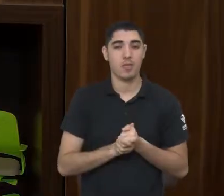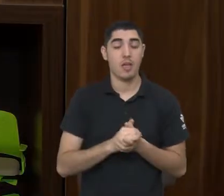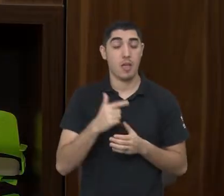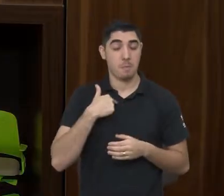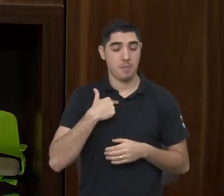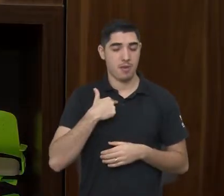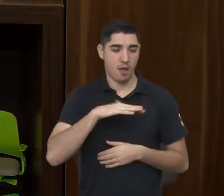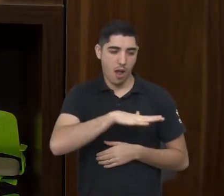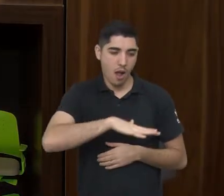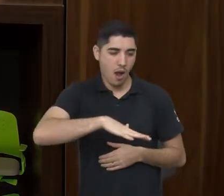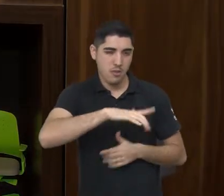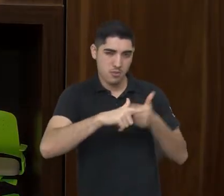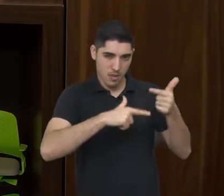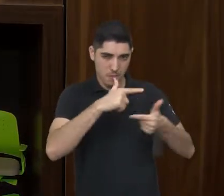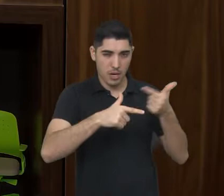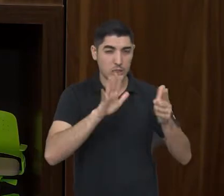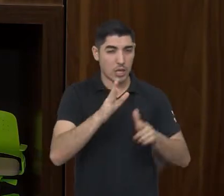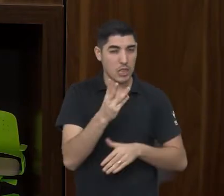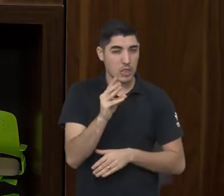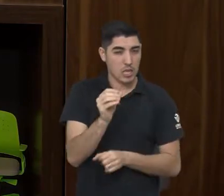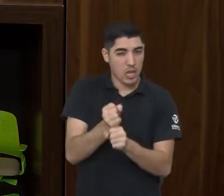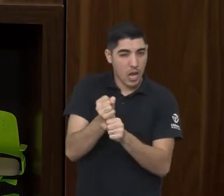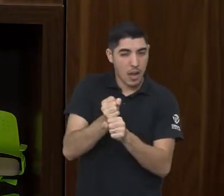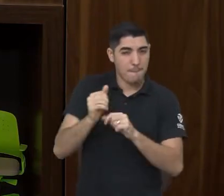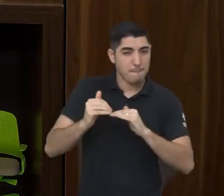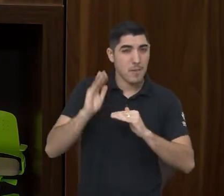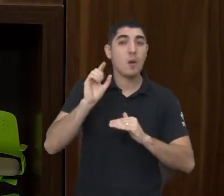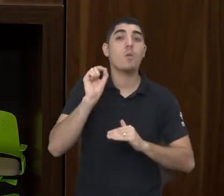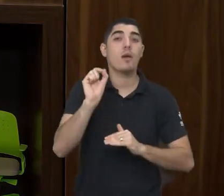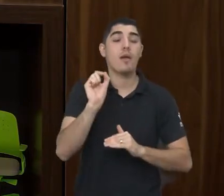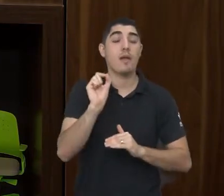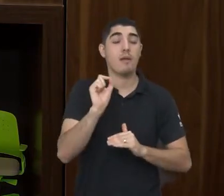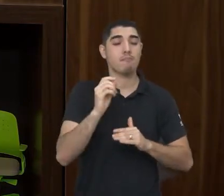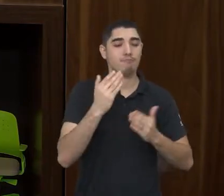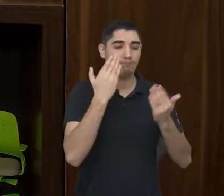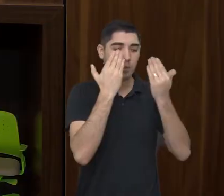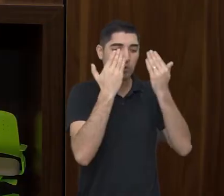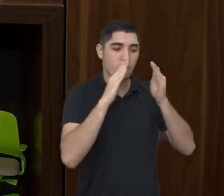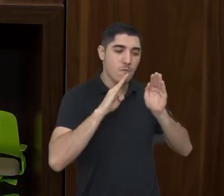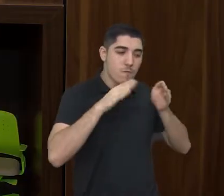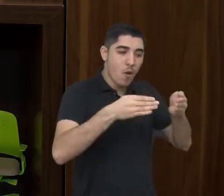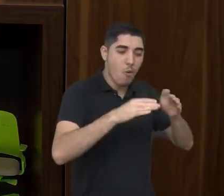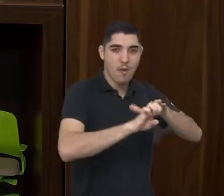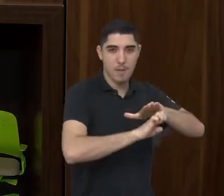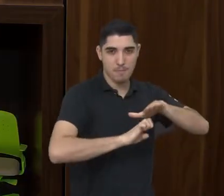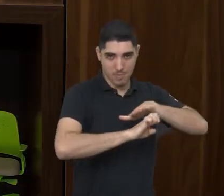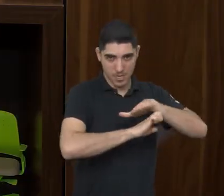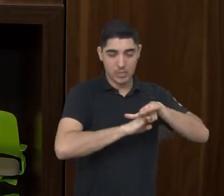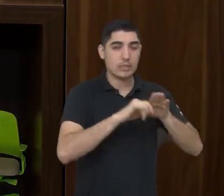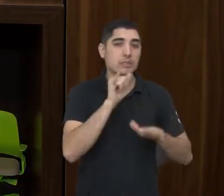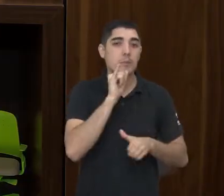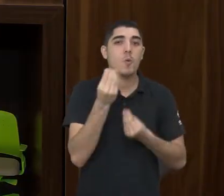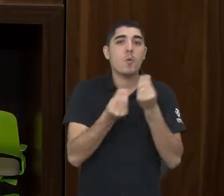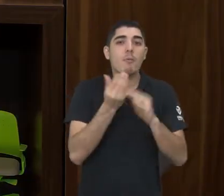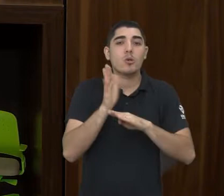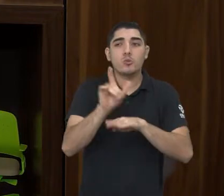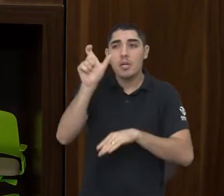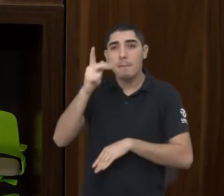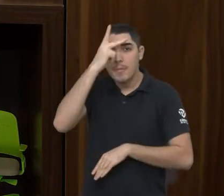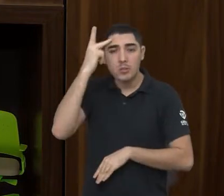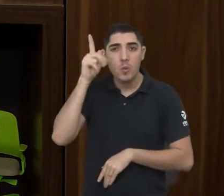minha área de atuação há mais de 30 anos é a psicologia organizacional. Então, como ajudar as pessoas a pensar